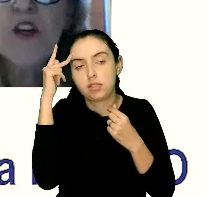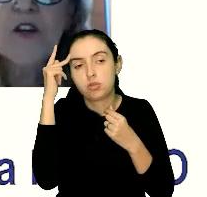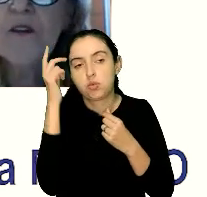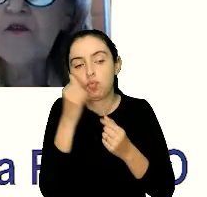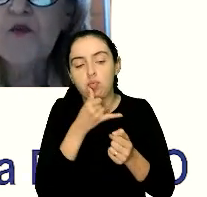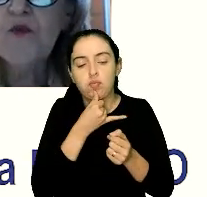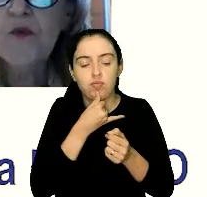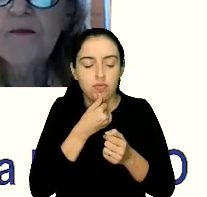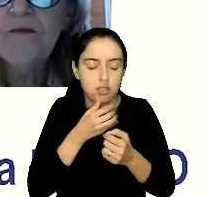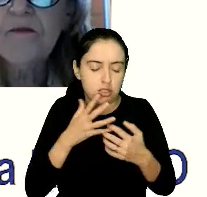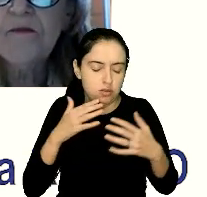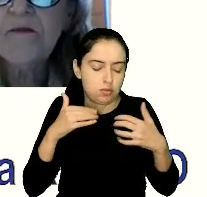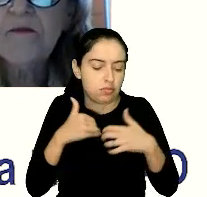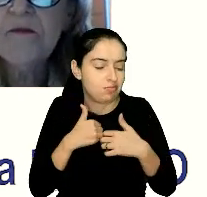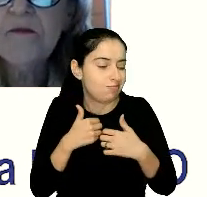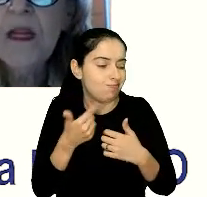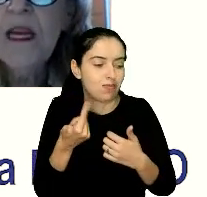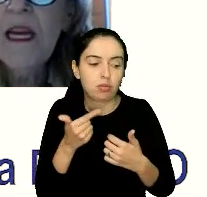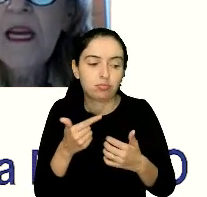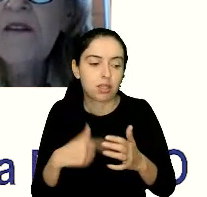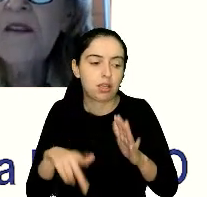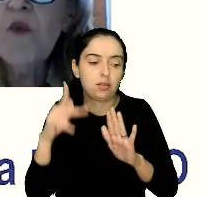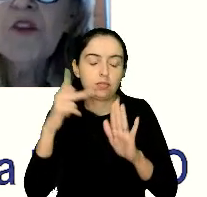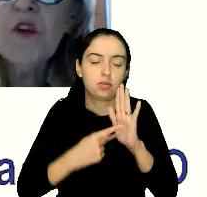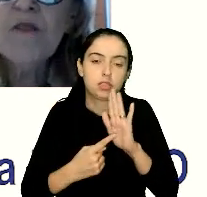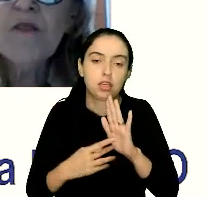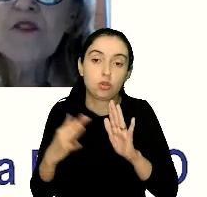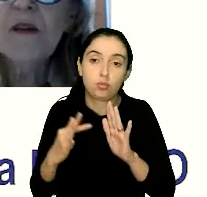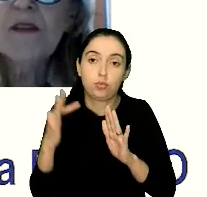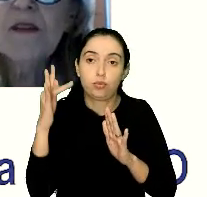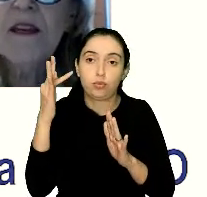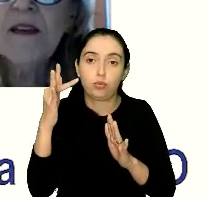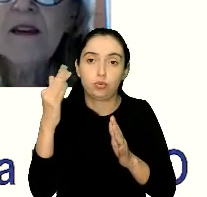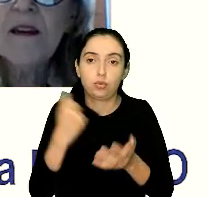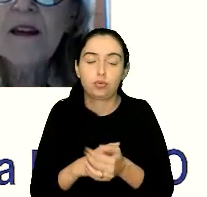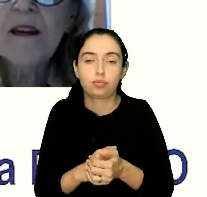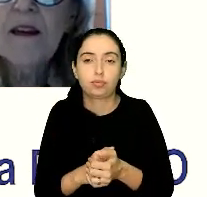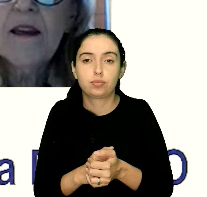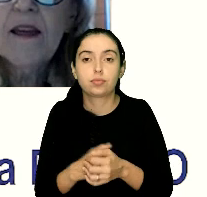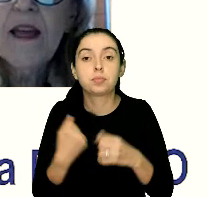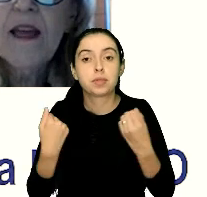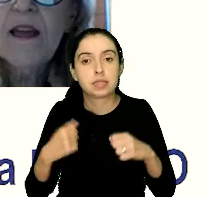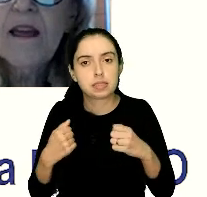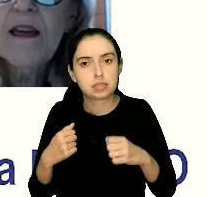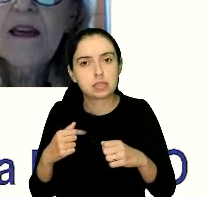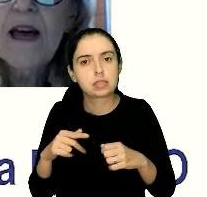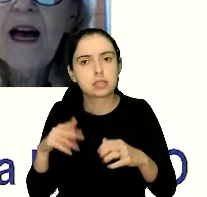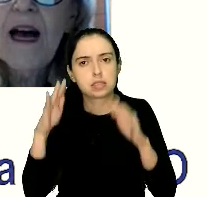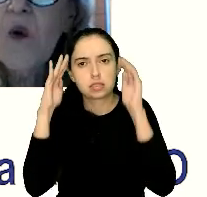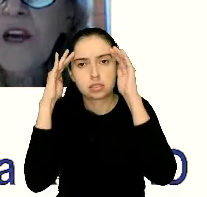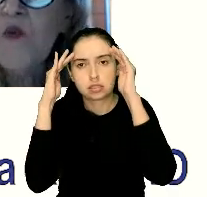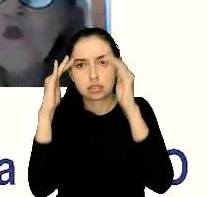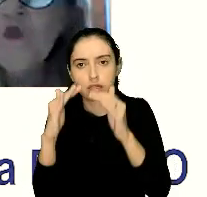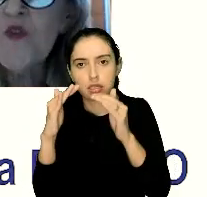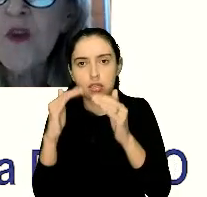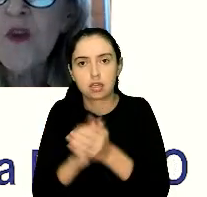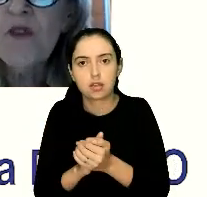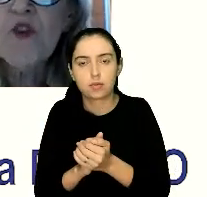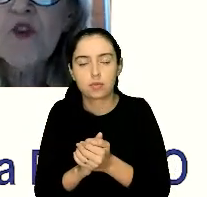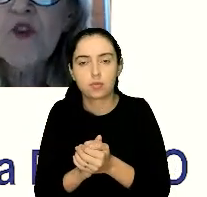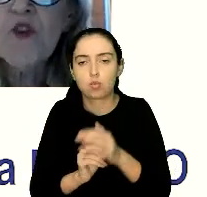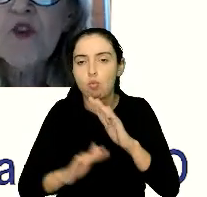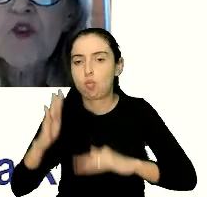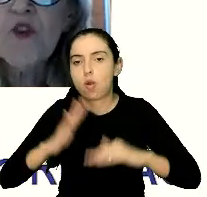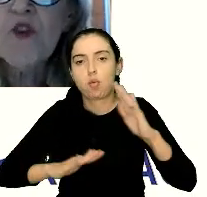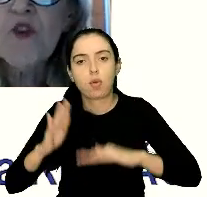tem projetos para o futuro. Então, o que nós temos que manter a qualquer